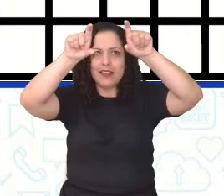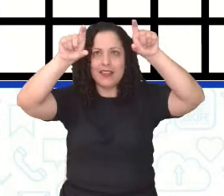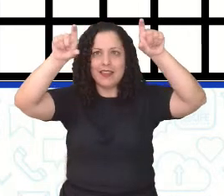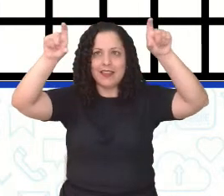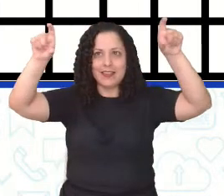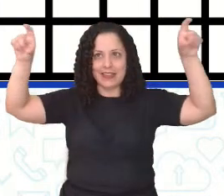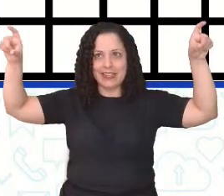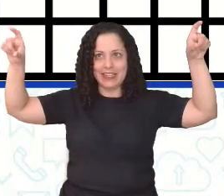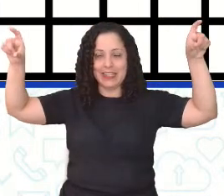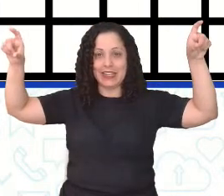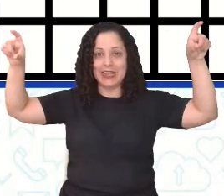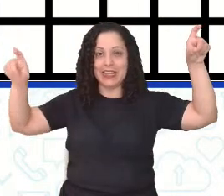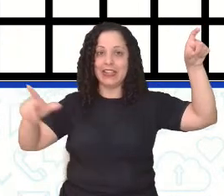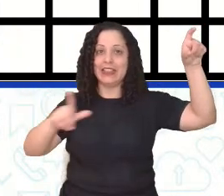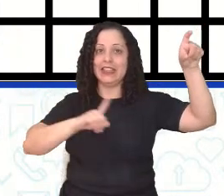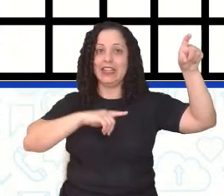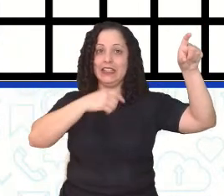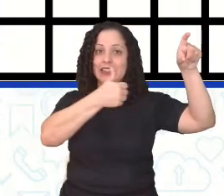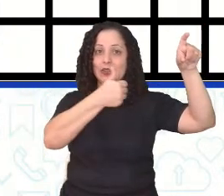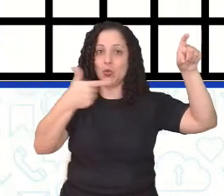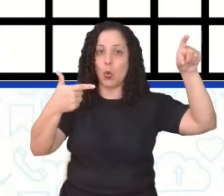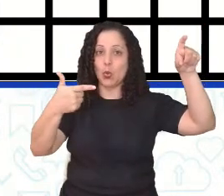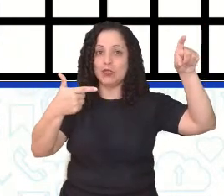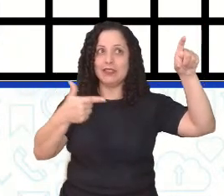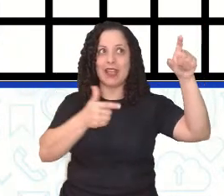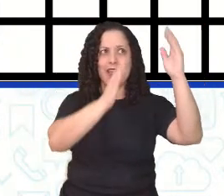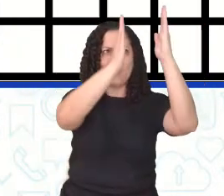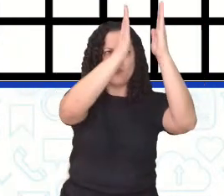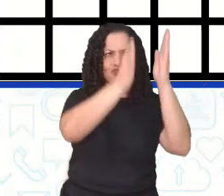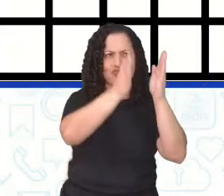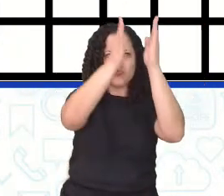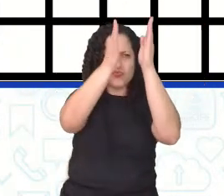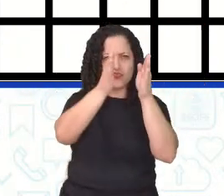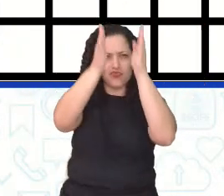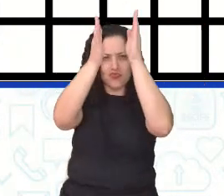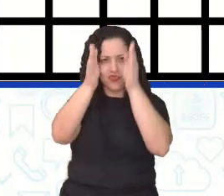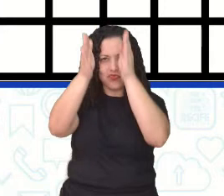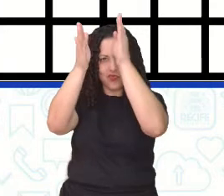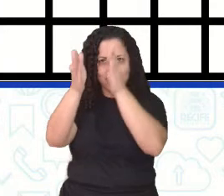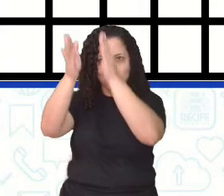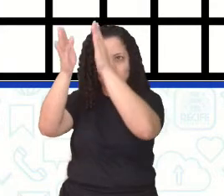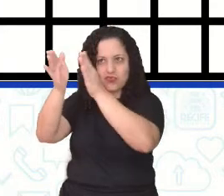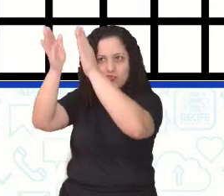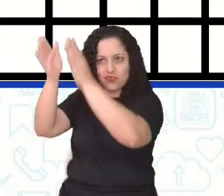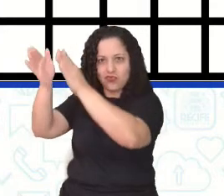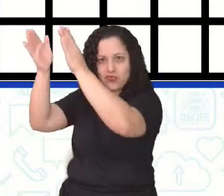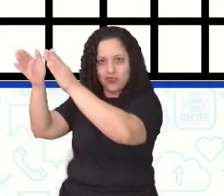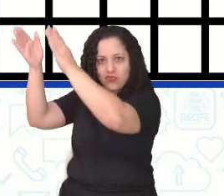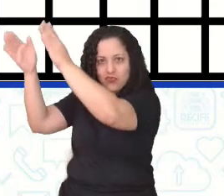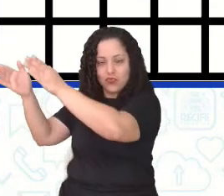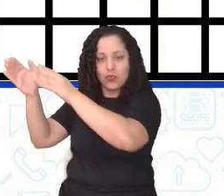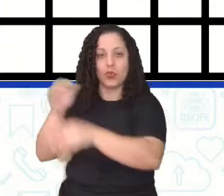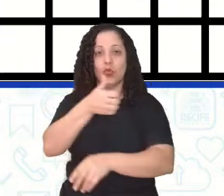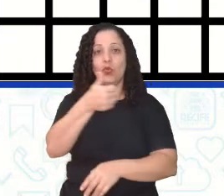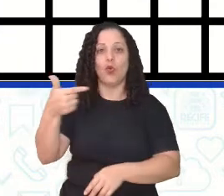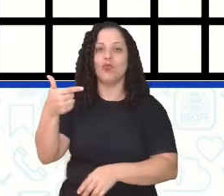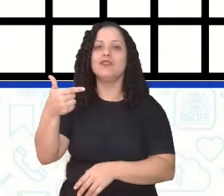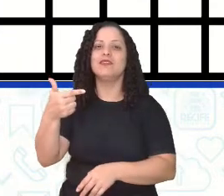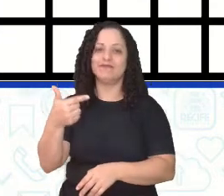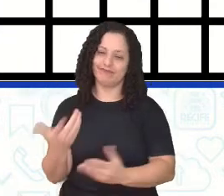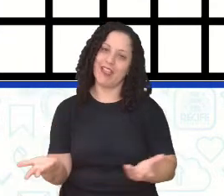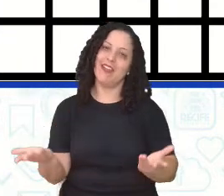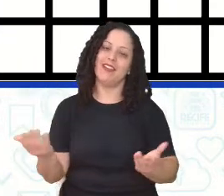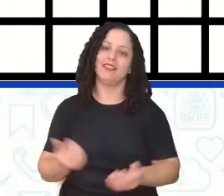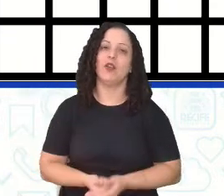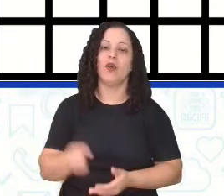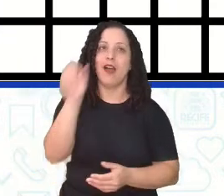ter 12 colunas. Ótimo. Qual é a minha área? A área não é interna, eu não já contei 12, então